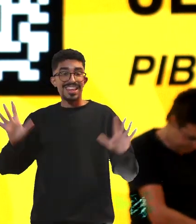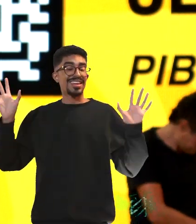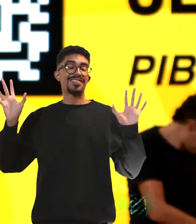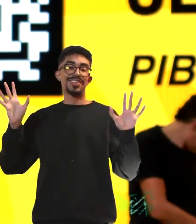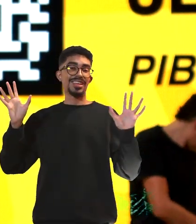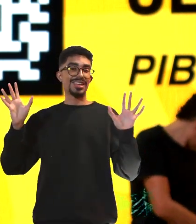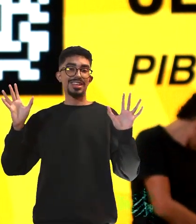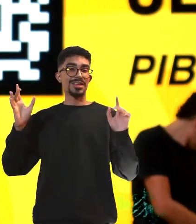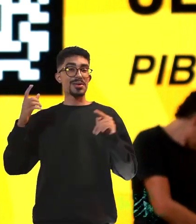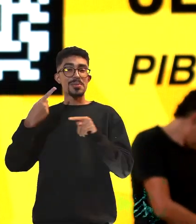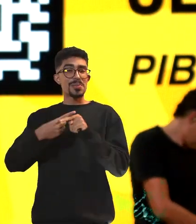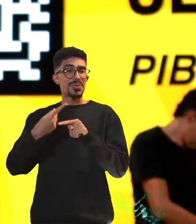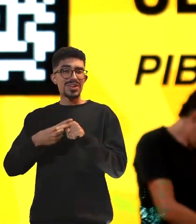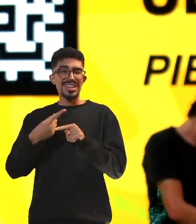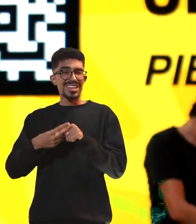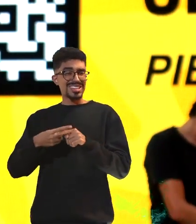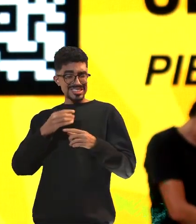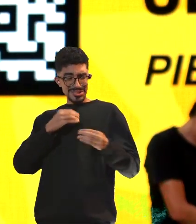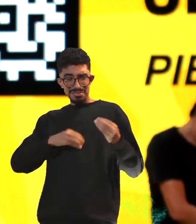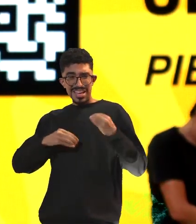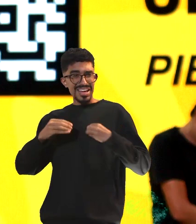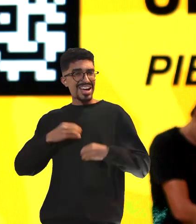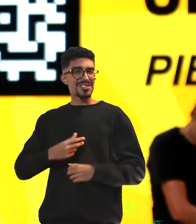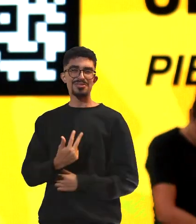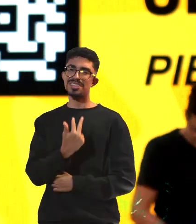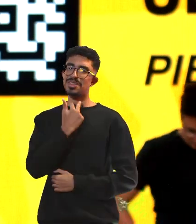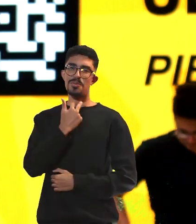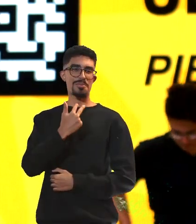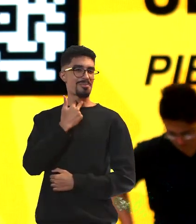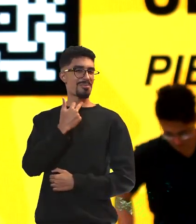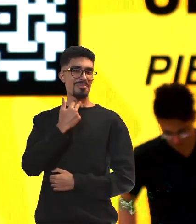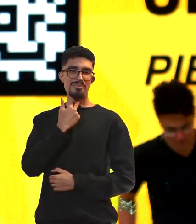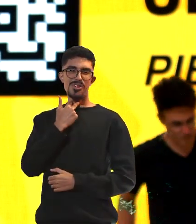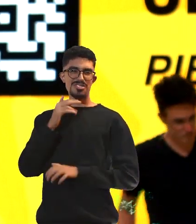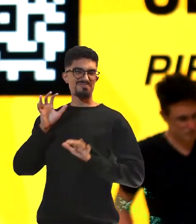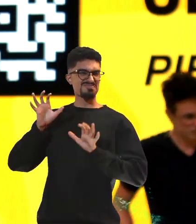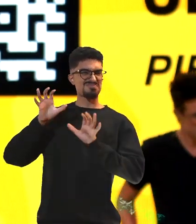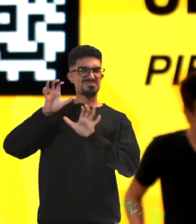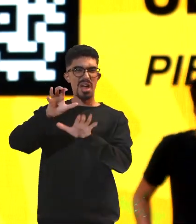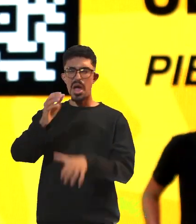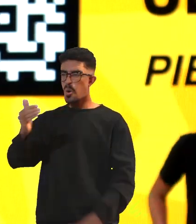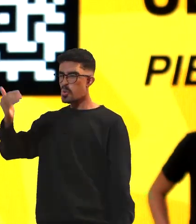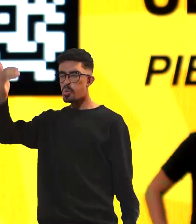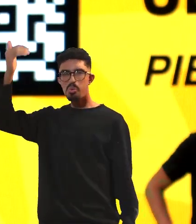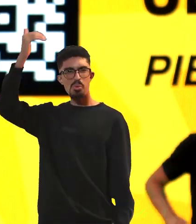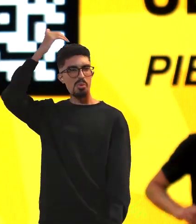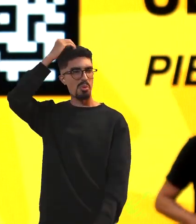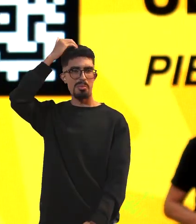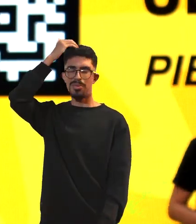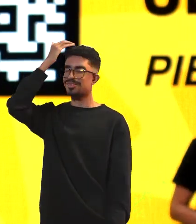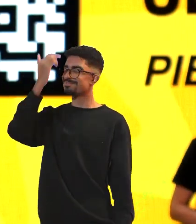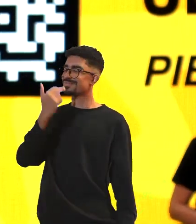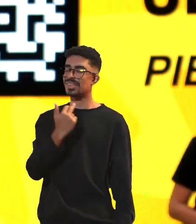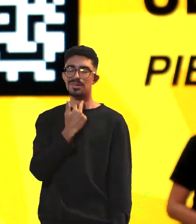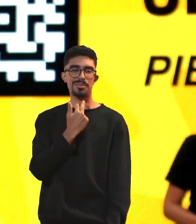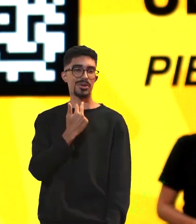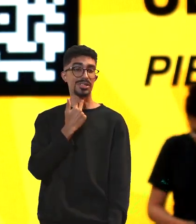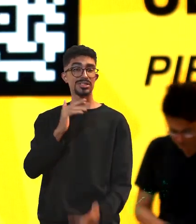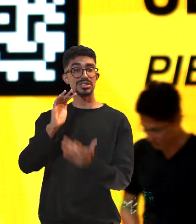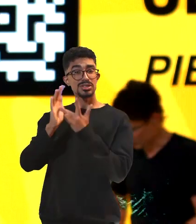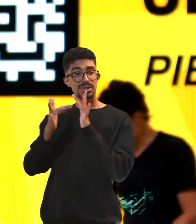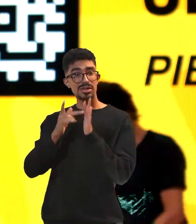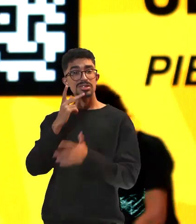aprisionam, e viver uma vida com propósito, que preenche de fato. Jesus disse: eu deixo a minha paz, não a paz que o mundo dá, uma